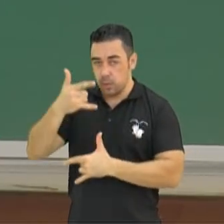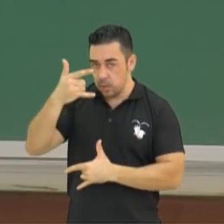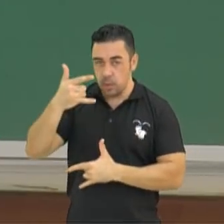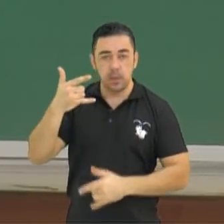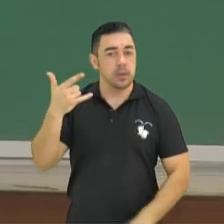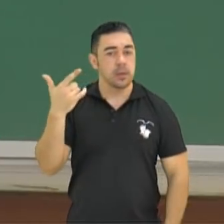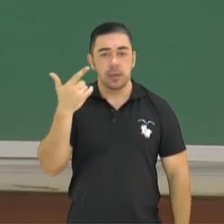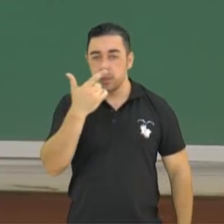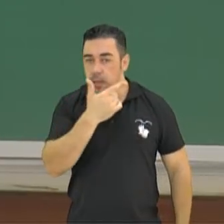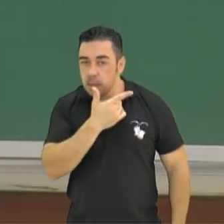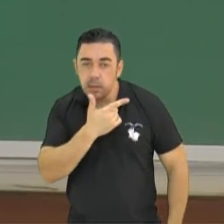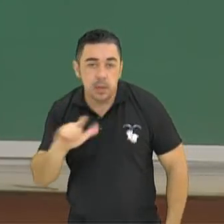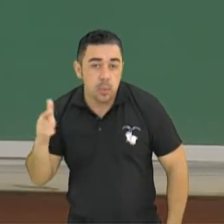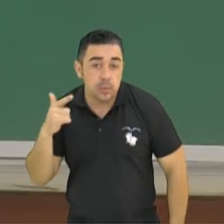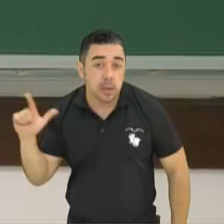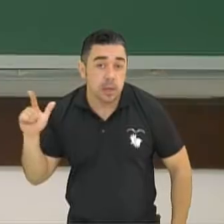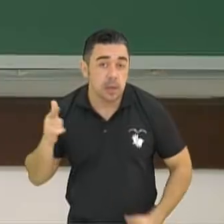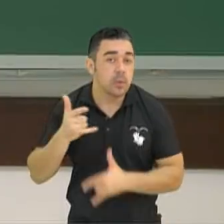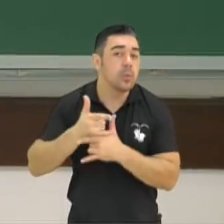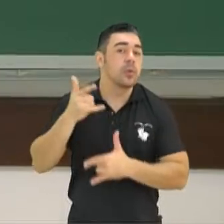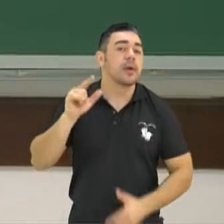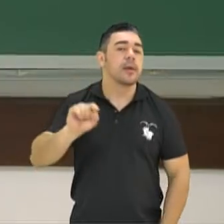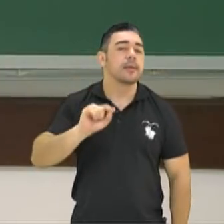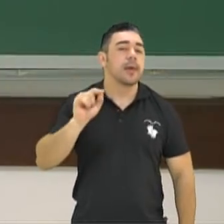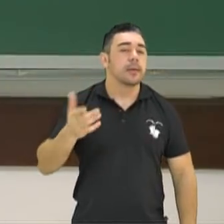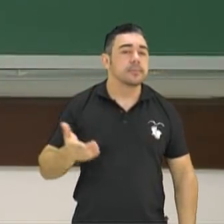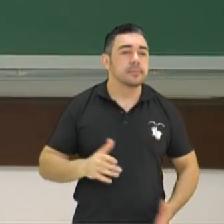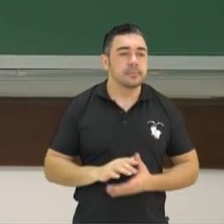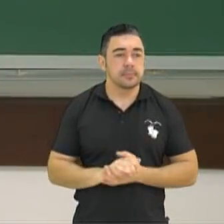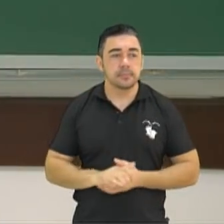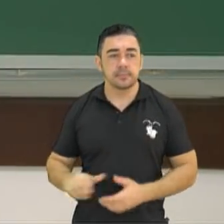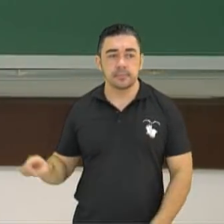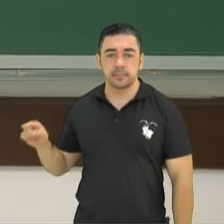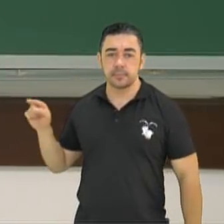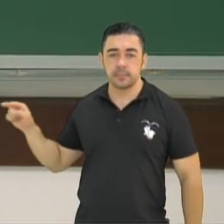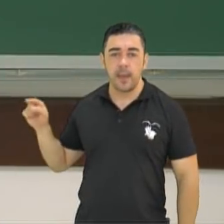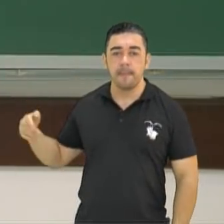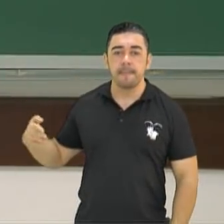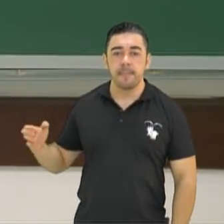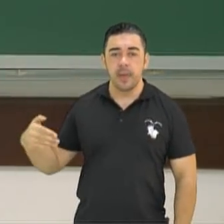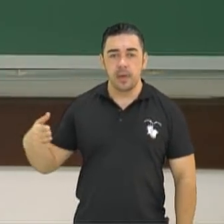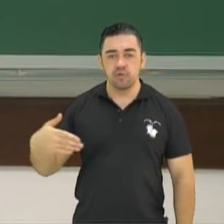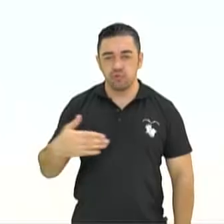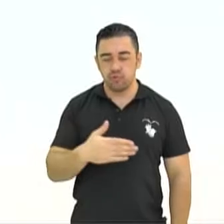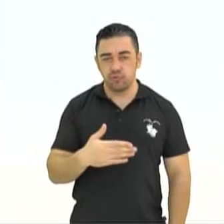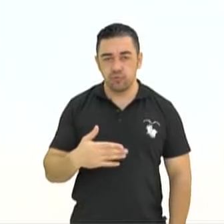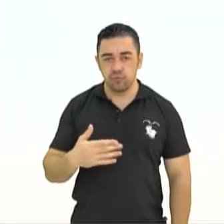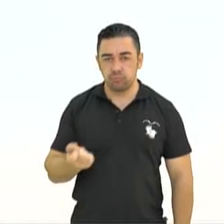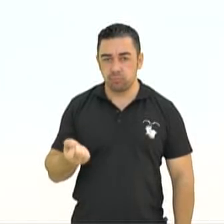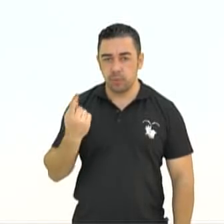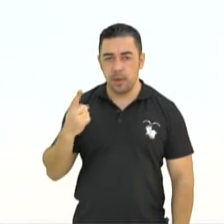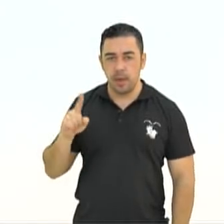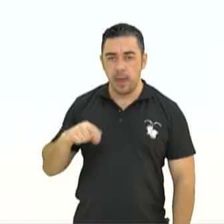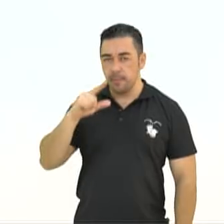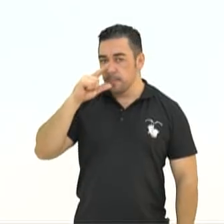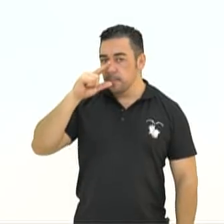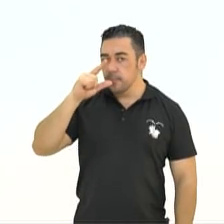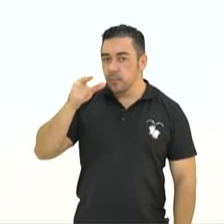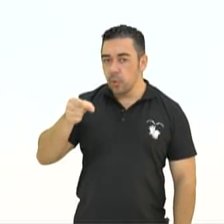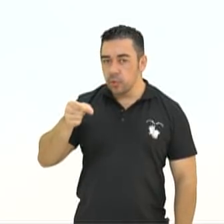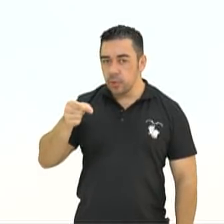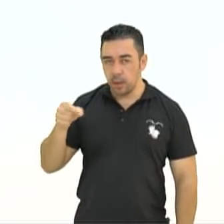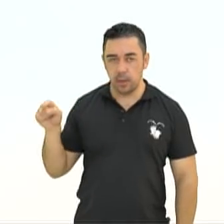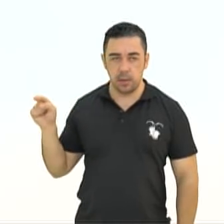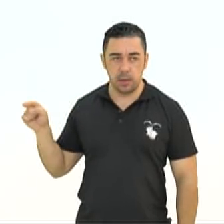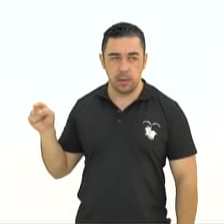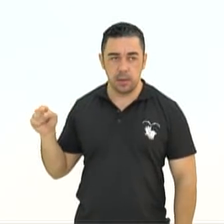e não tem coluna vertebral. Quem é ele? Vamos ver aqui, ó. Esse peixe, estranho aí que a gente chama de peixe-bruxa. Então, o